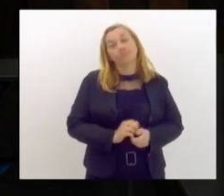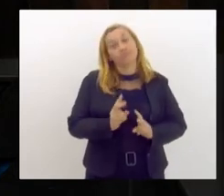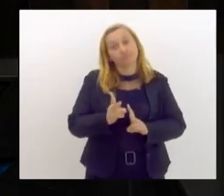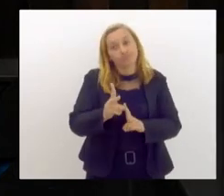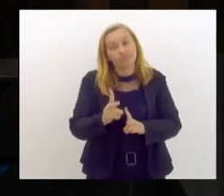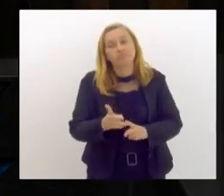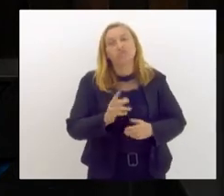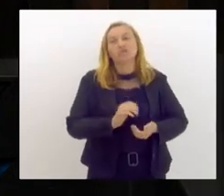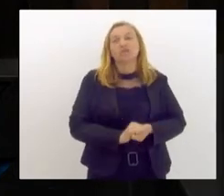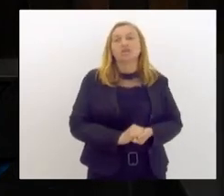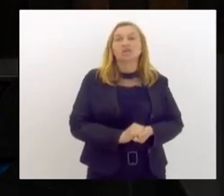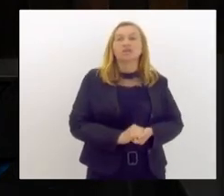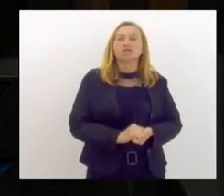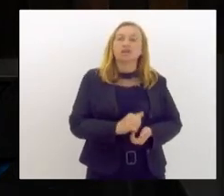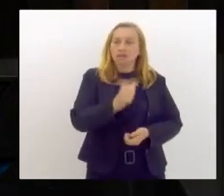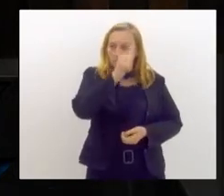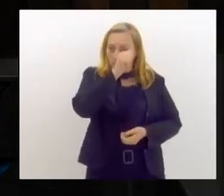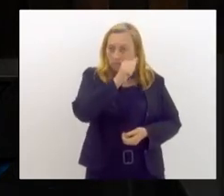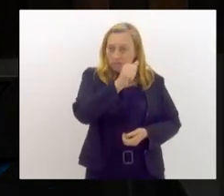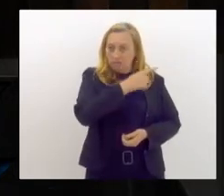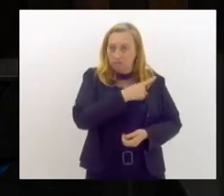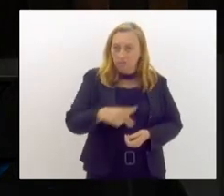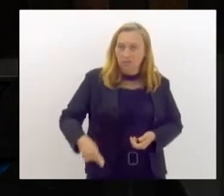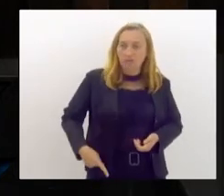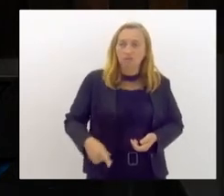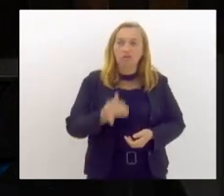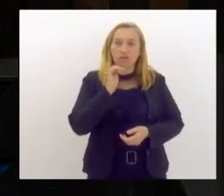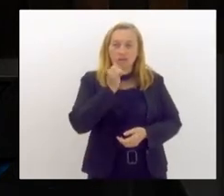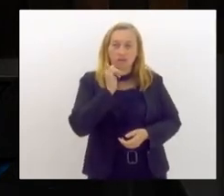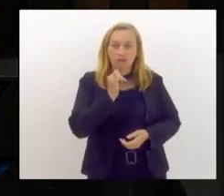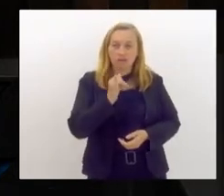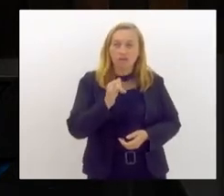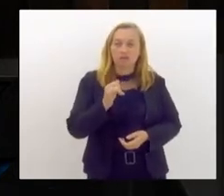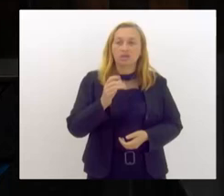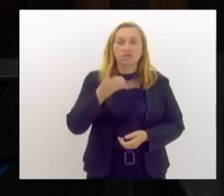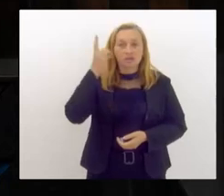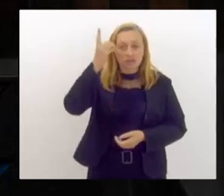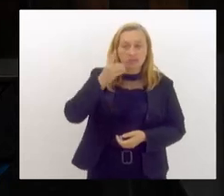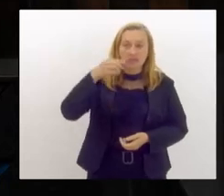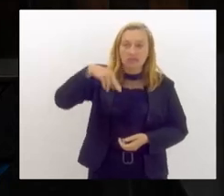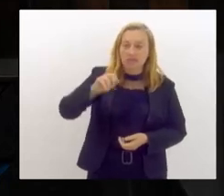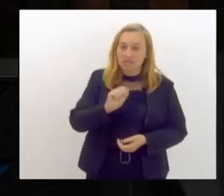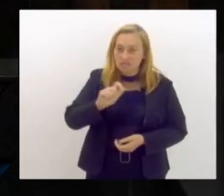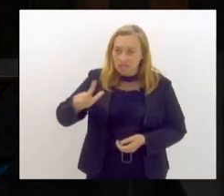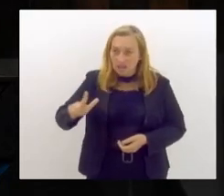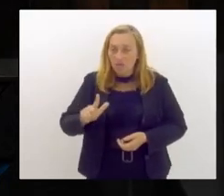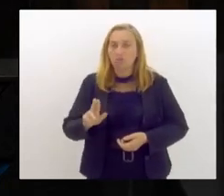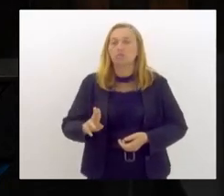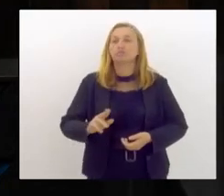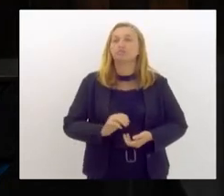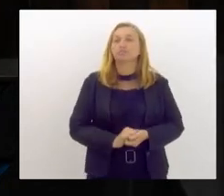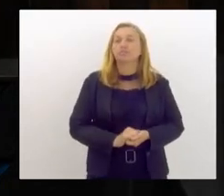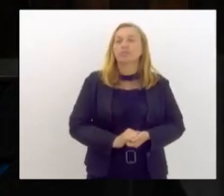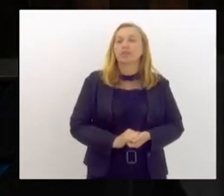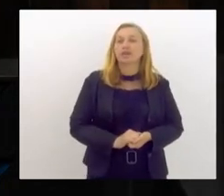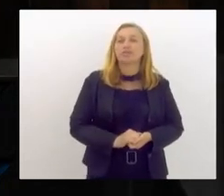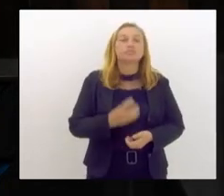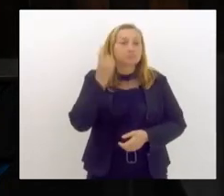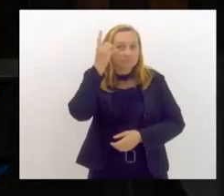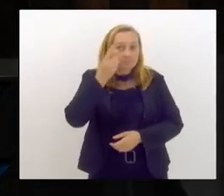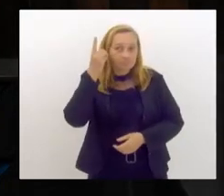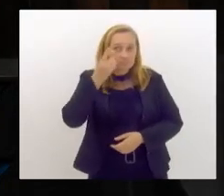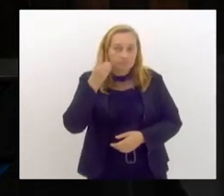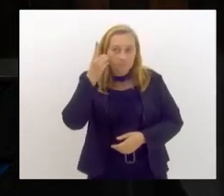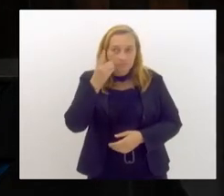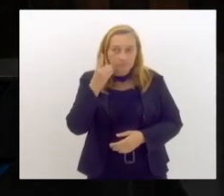é instalado sob minha presidência, com a relatoria do deputado Nescau, e uma composição paritária, heterogênea, inclusive com deputada do